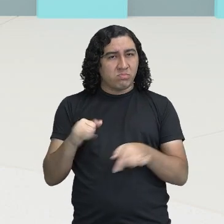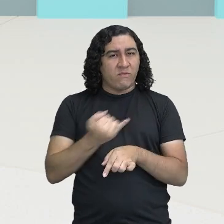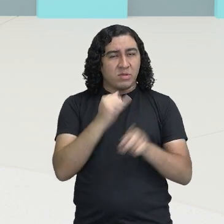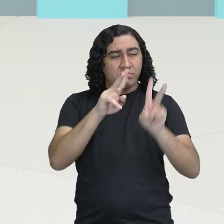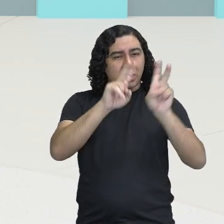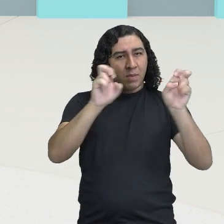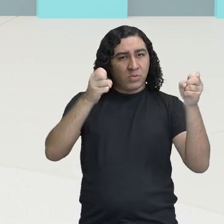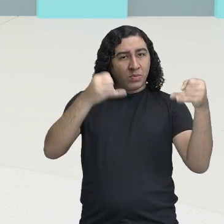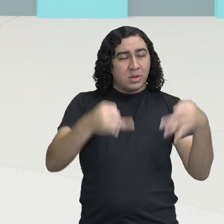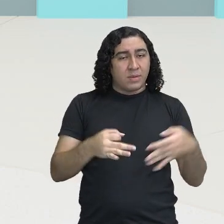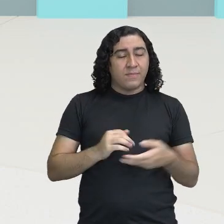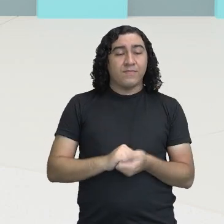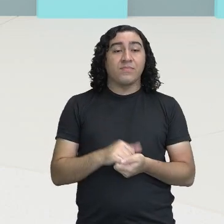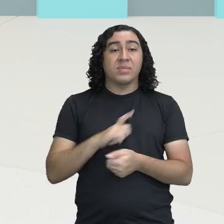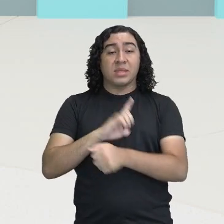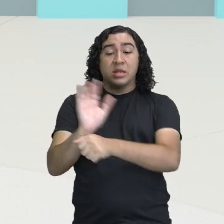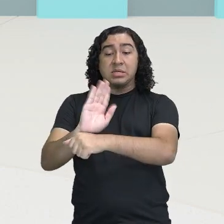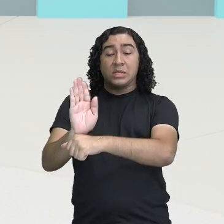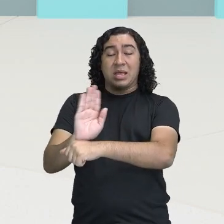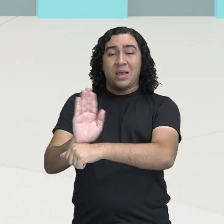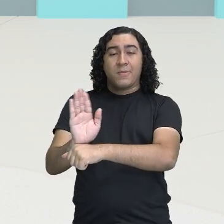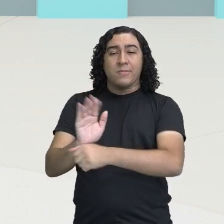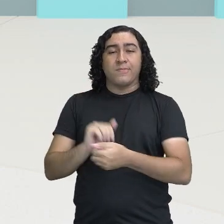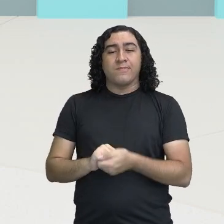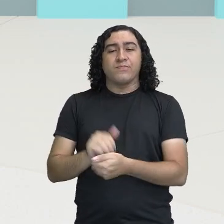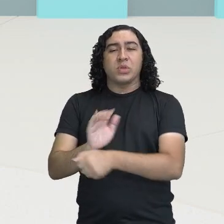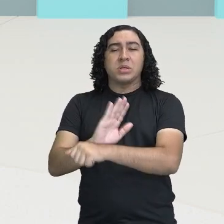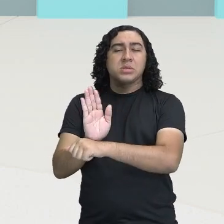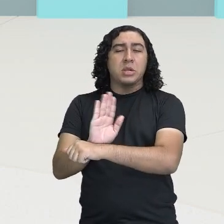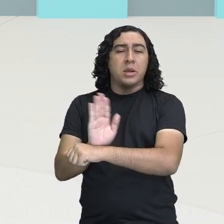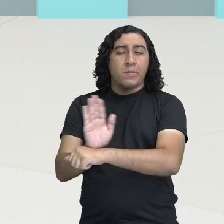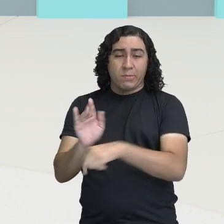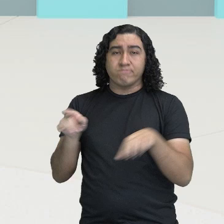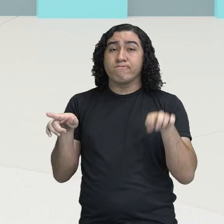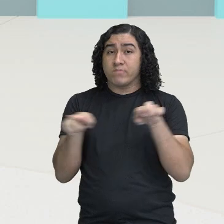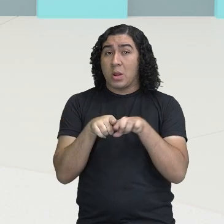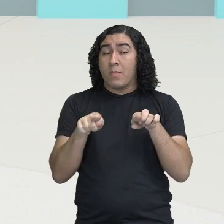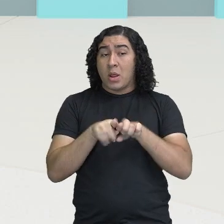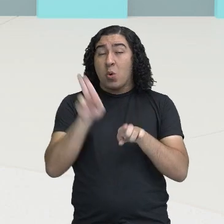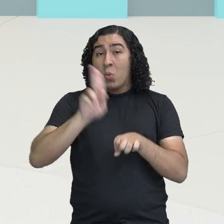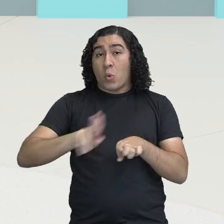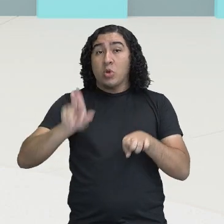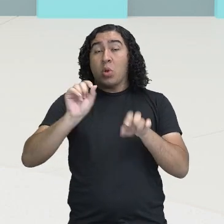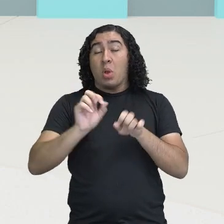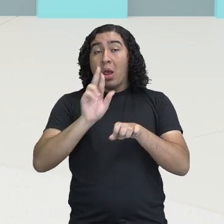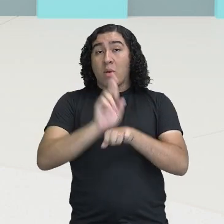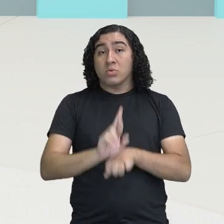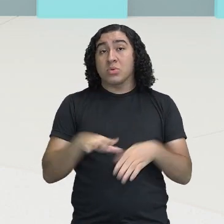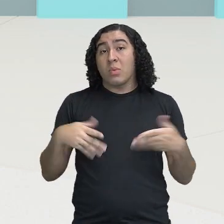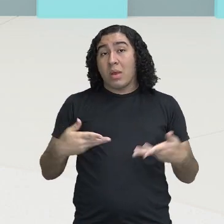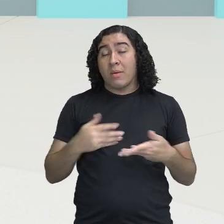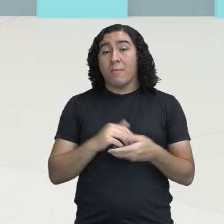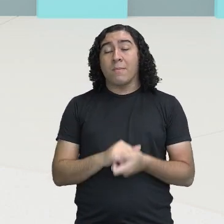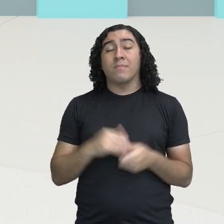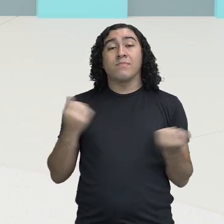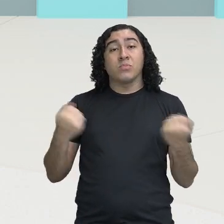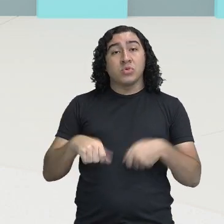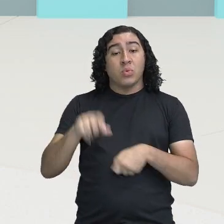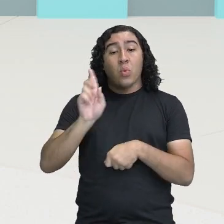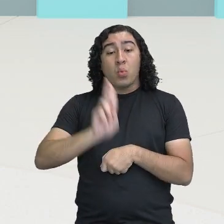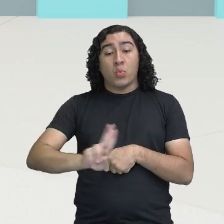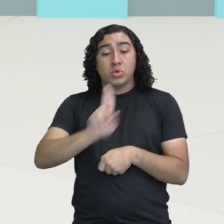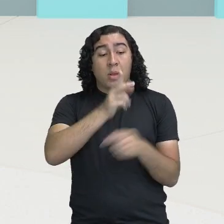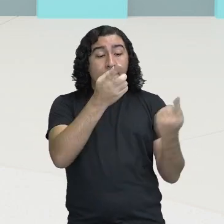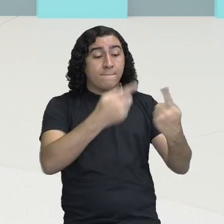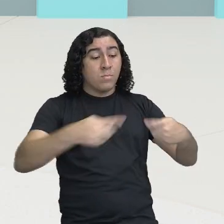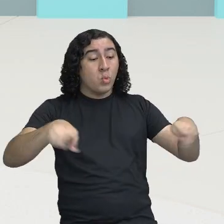aqui a questão do cinema. Cinema também utiliza-se do recurso para utilizar a música